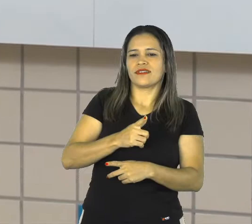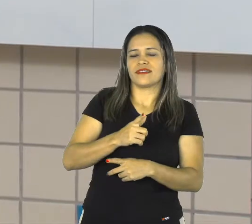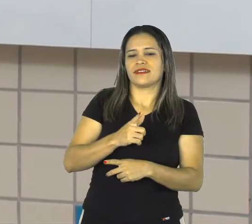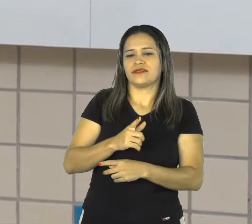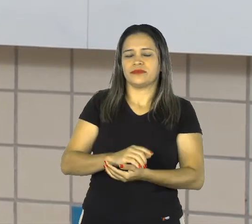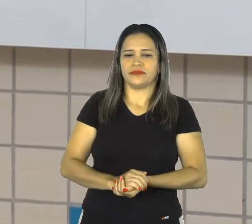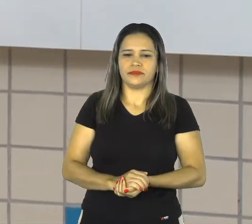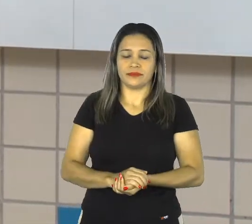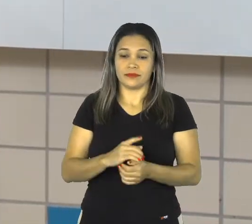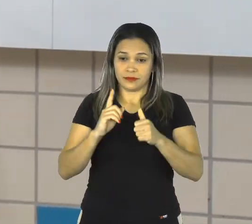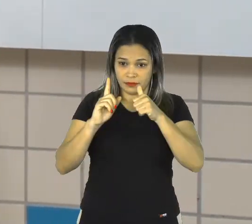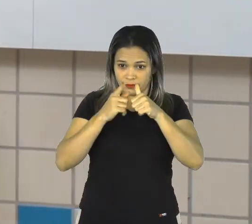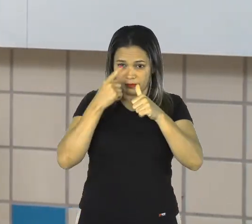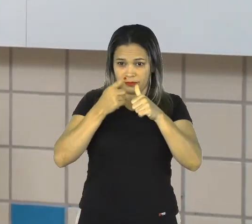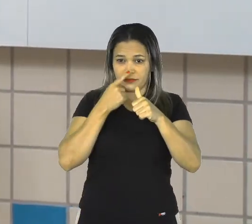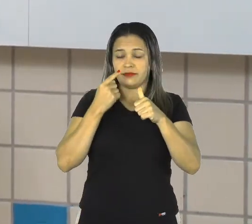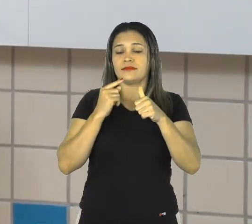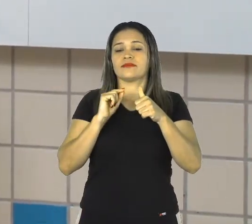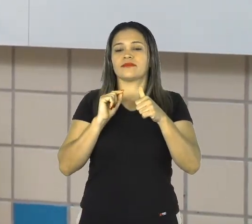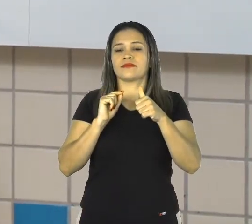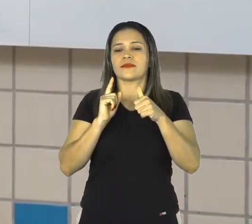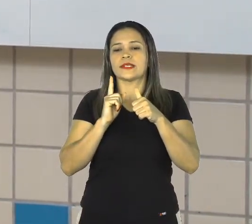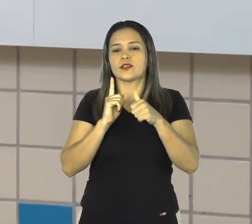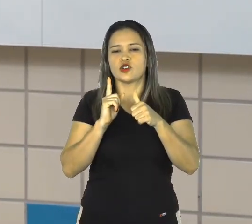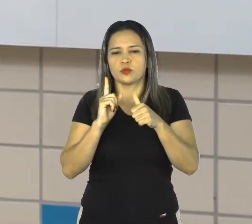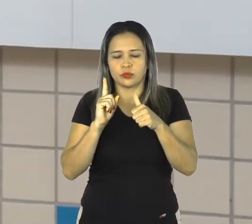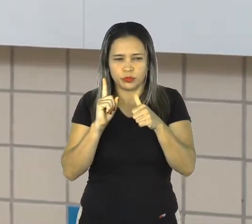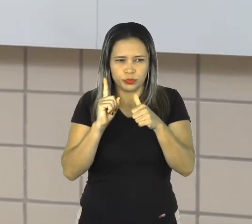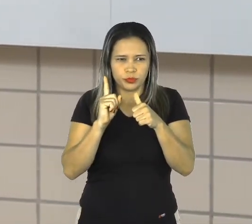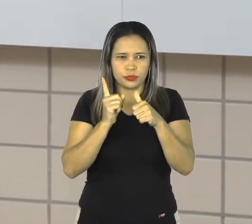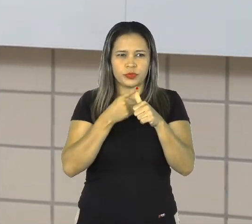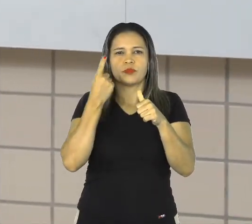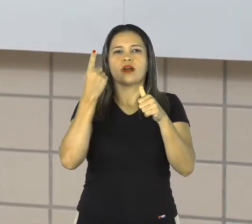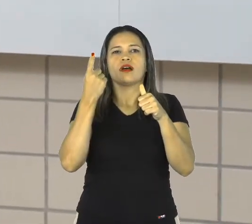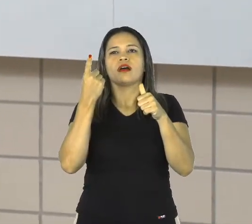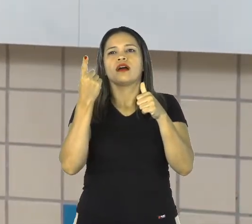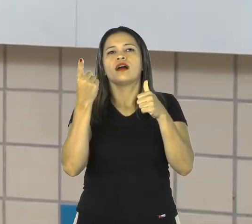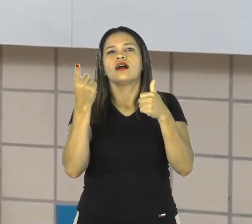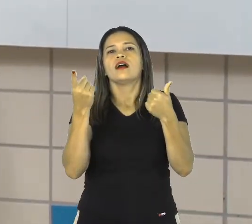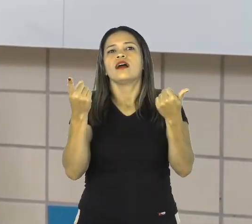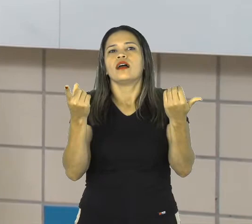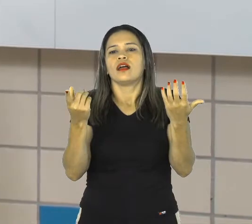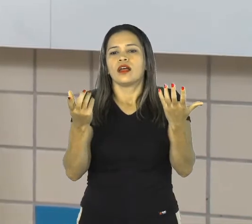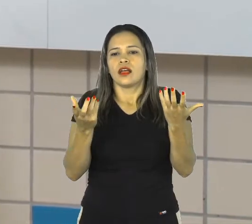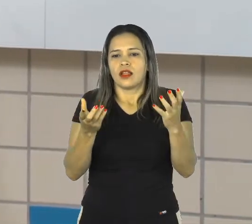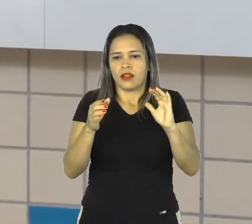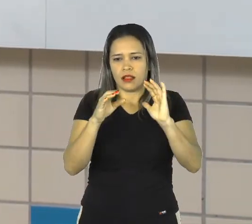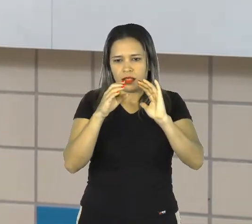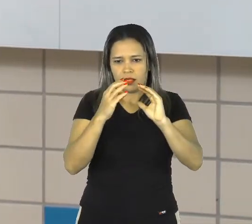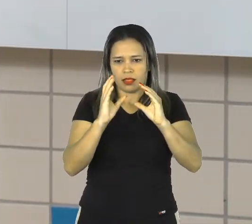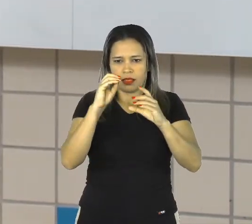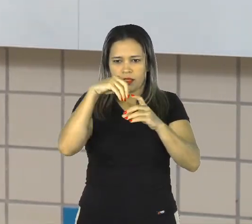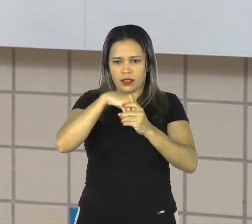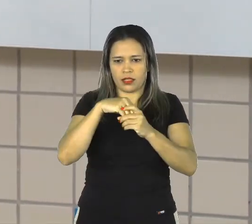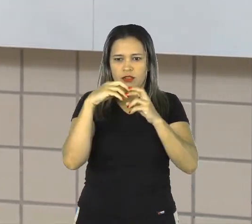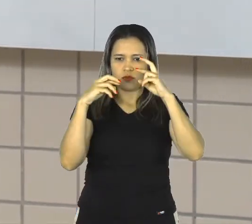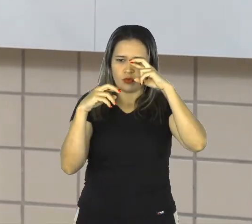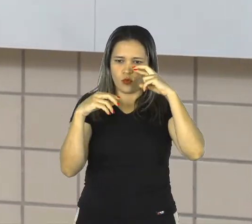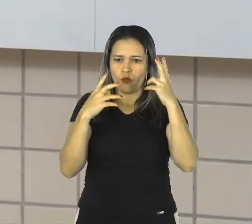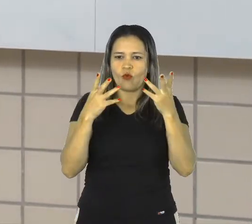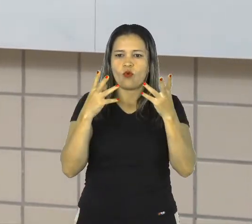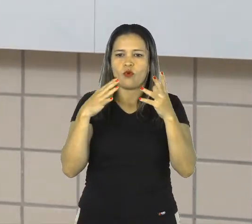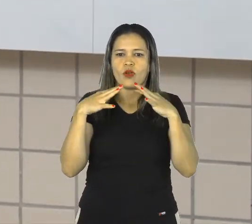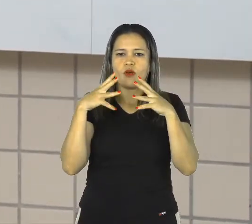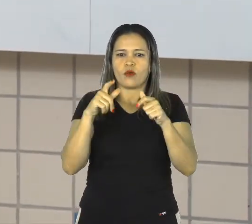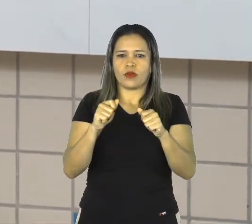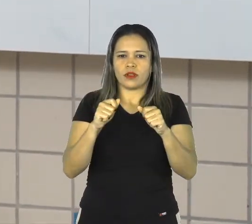a primeira coisa, o primeiro órgão, o primeiro componente do nosso olho, que assim é o mais visível para todos